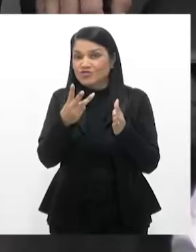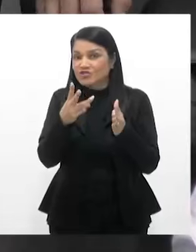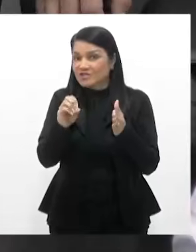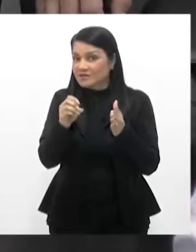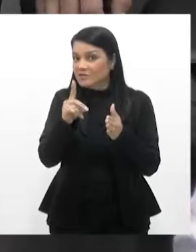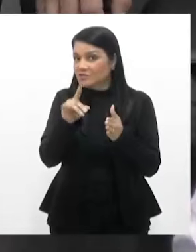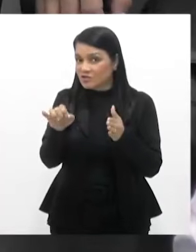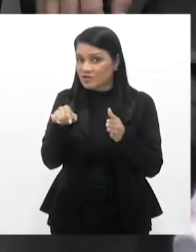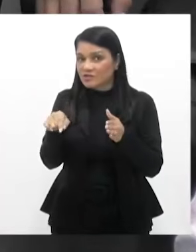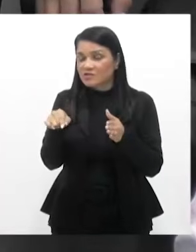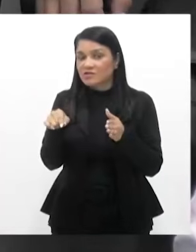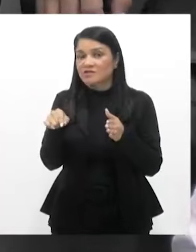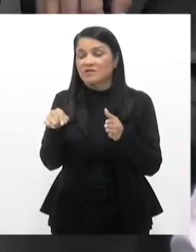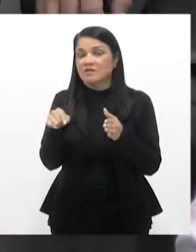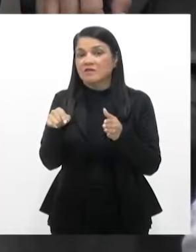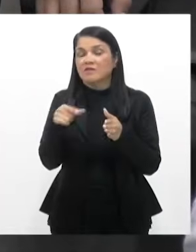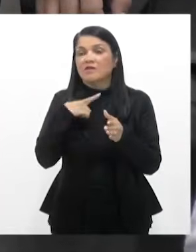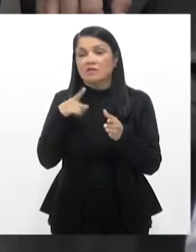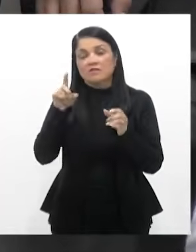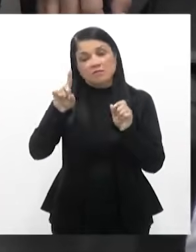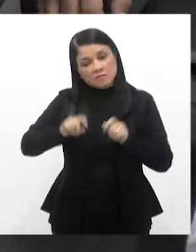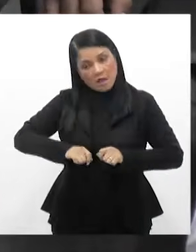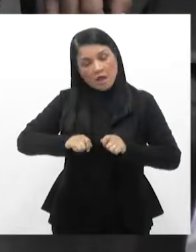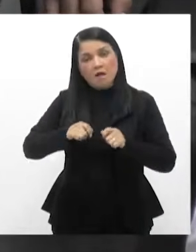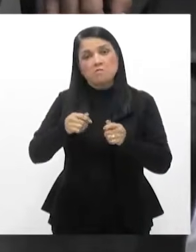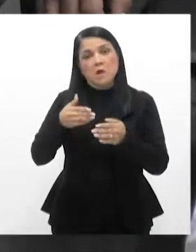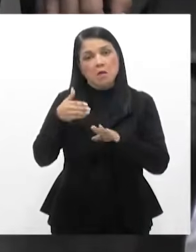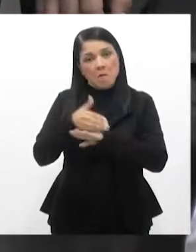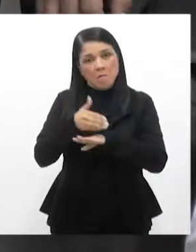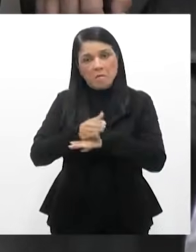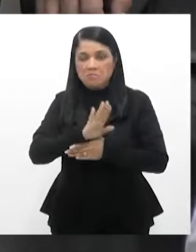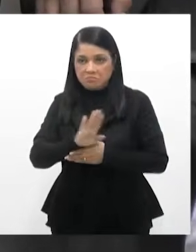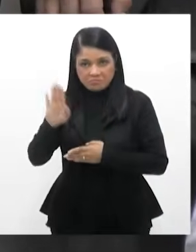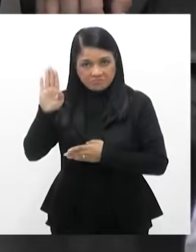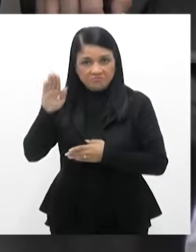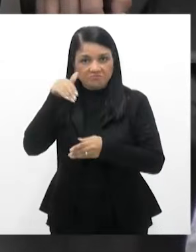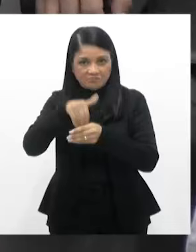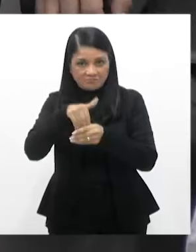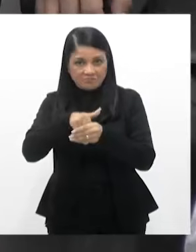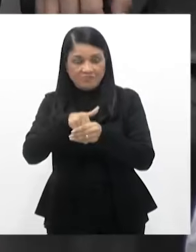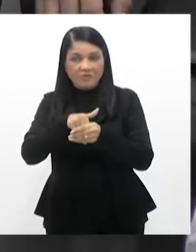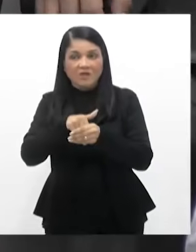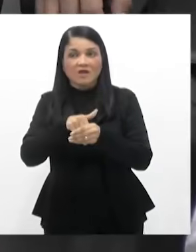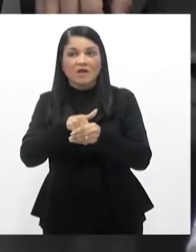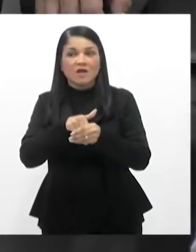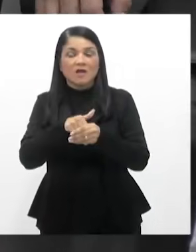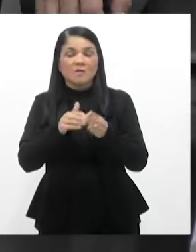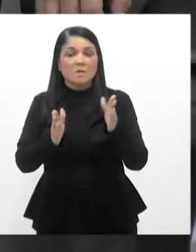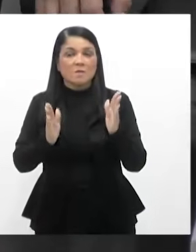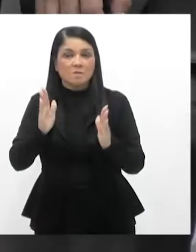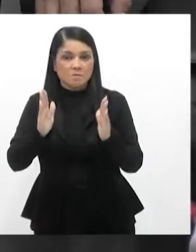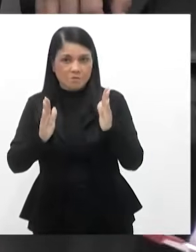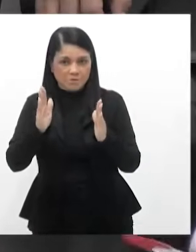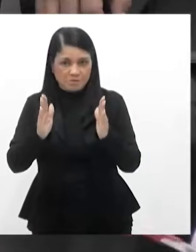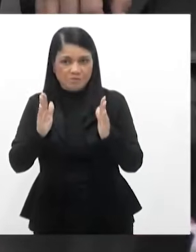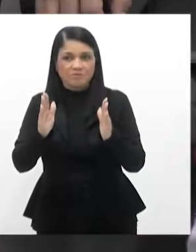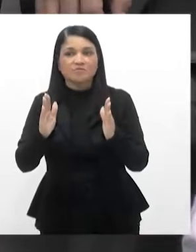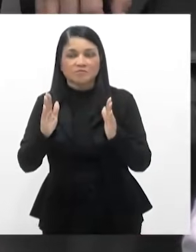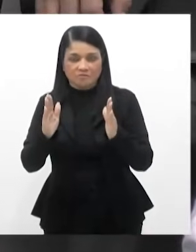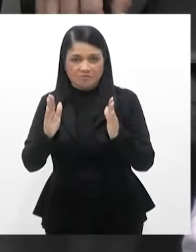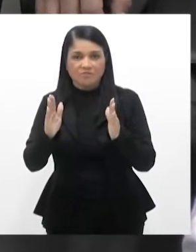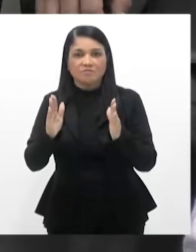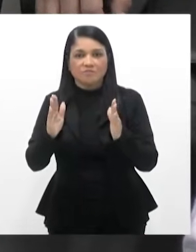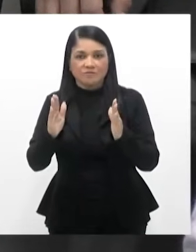que vai inviabilizar o direito a concorrer, nem é um prazo simbólico que deixa a eleição vulnerável. É uma medida de Me permite, razoabilidade deputada